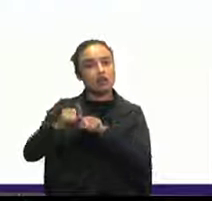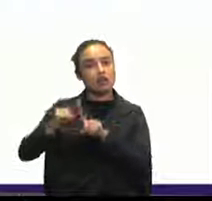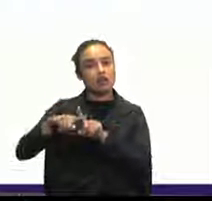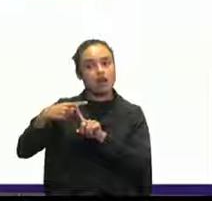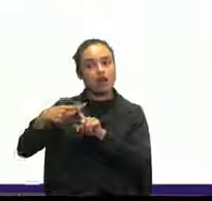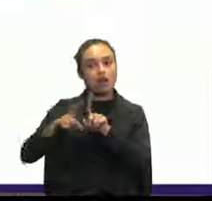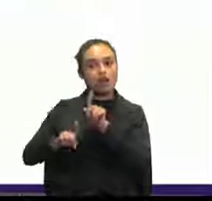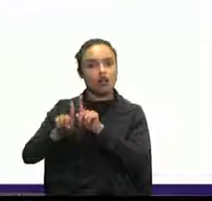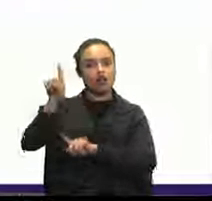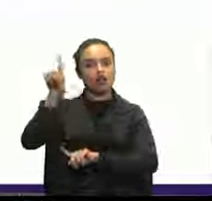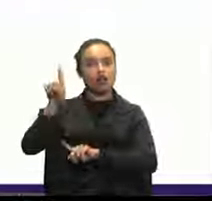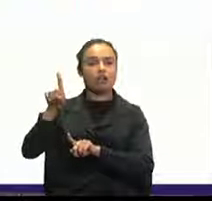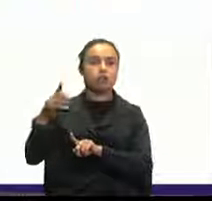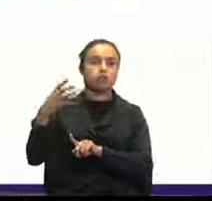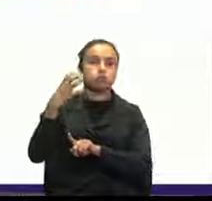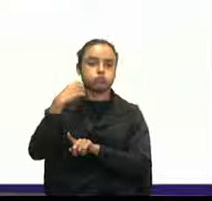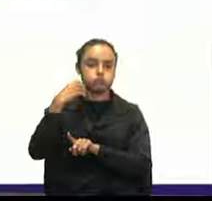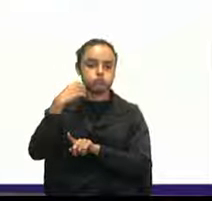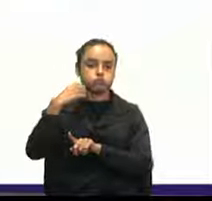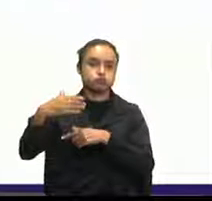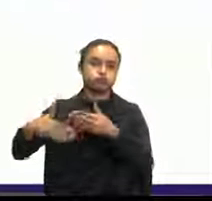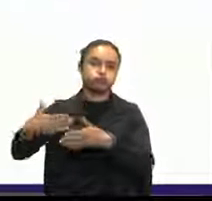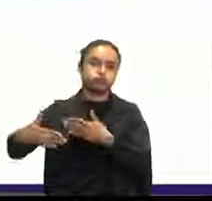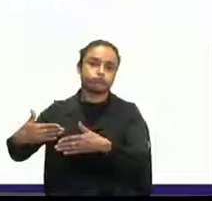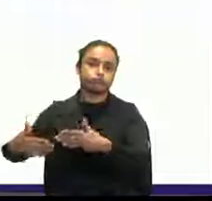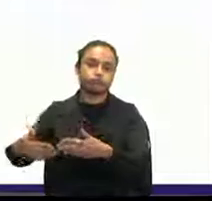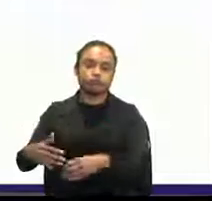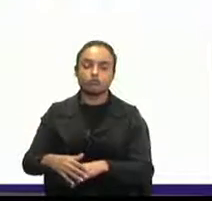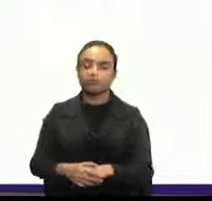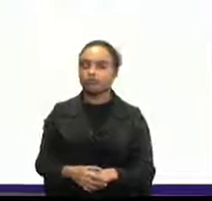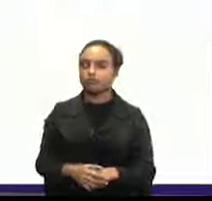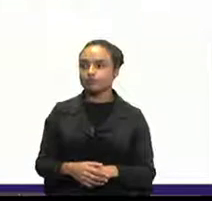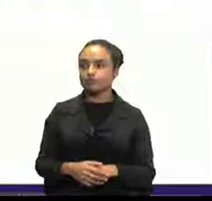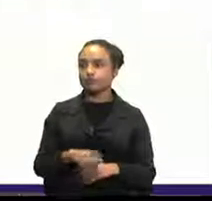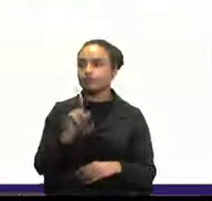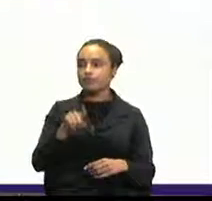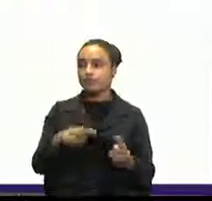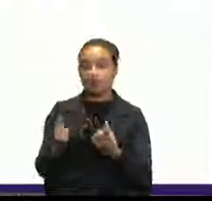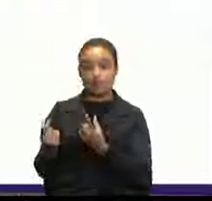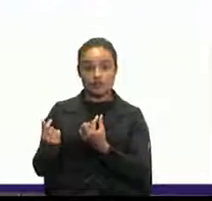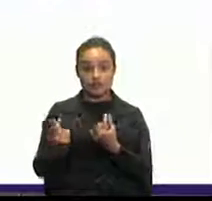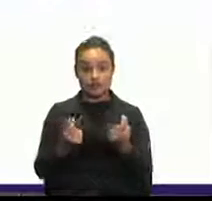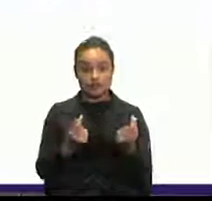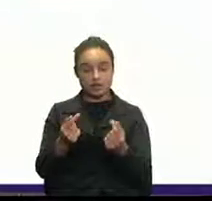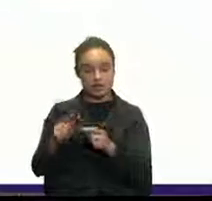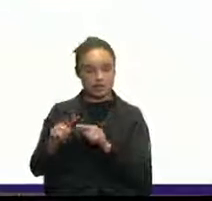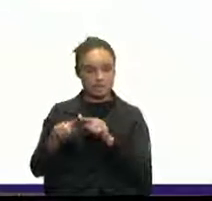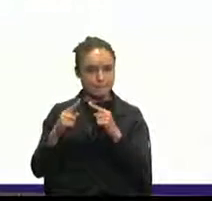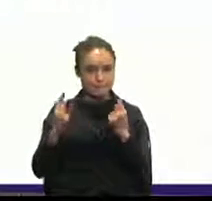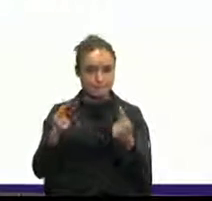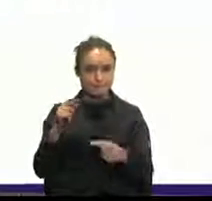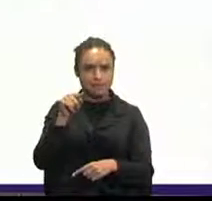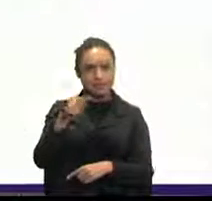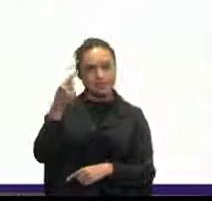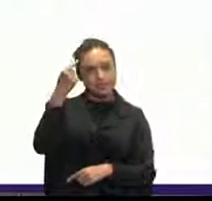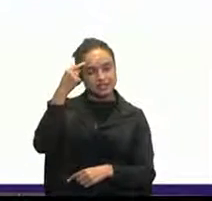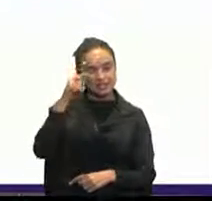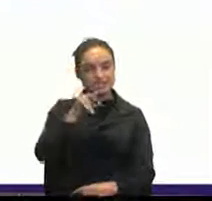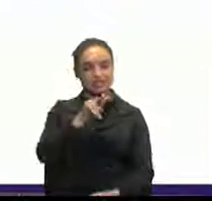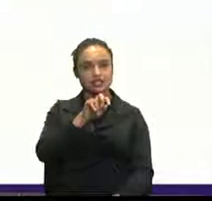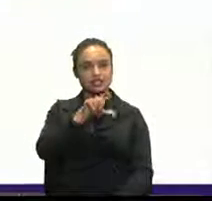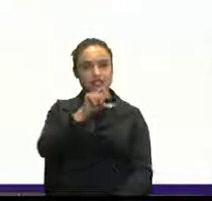para as entidades os valores mobiliários uma forma de financiamento mas para extensão para ser valor mobiliário